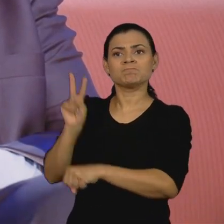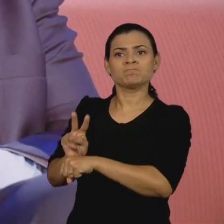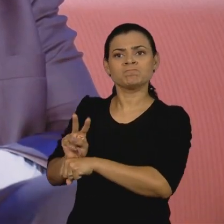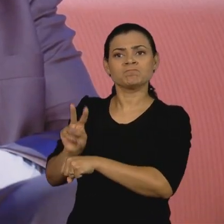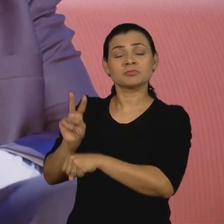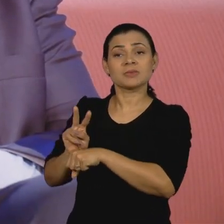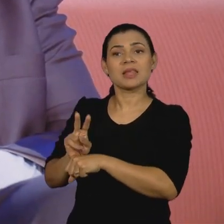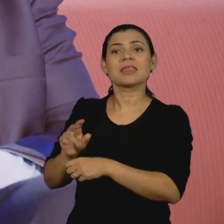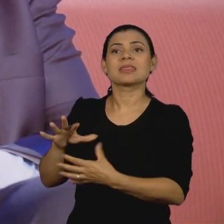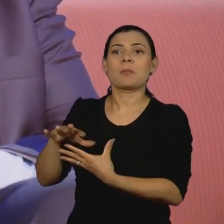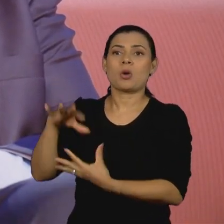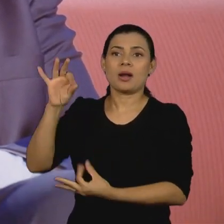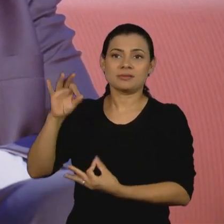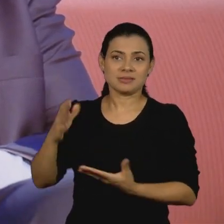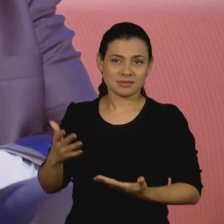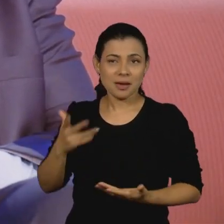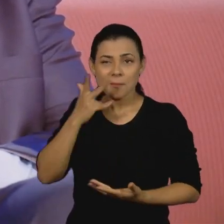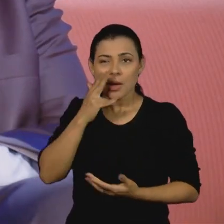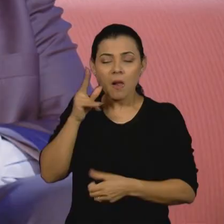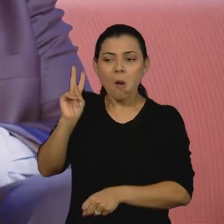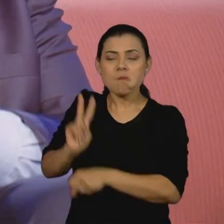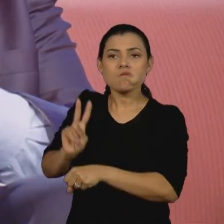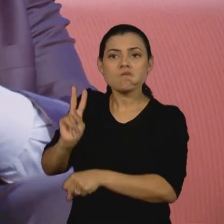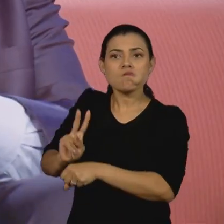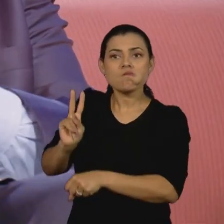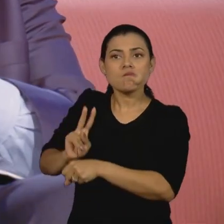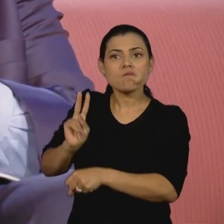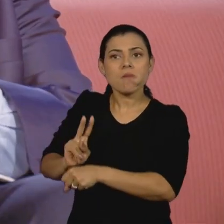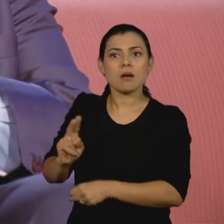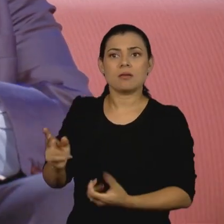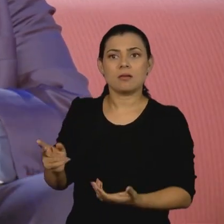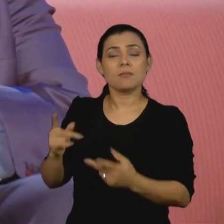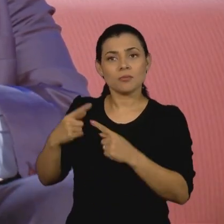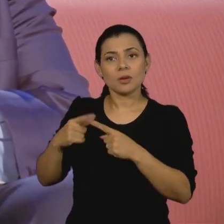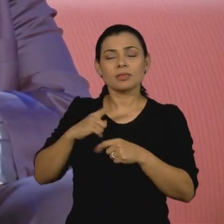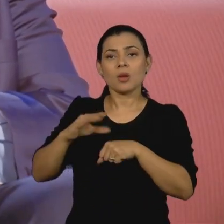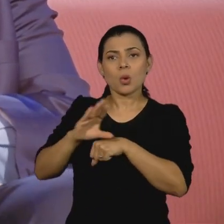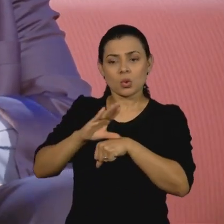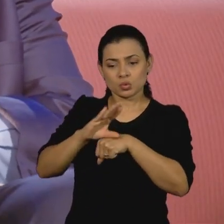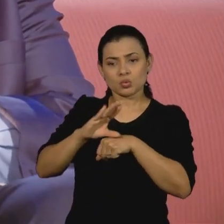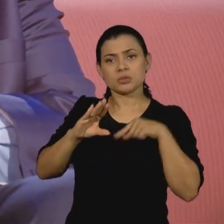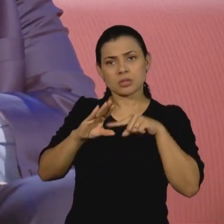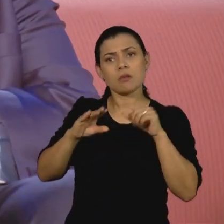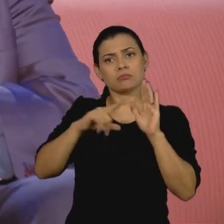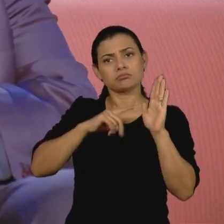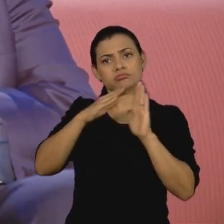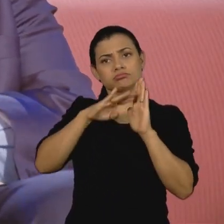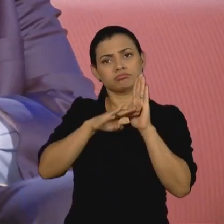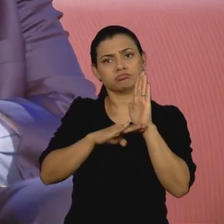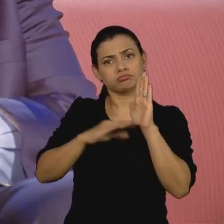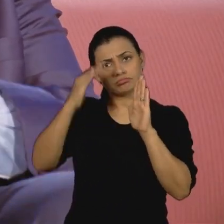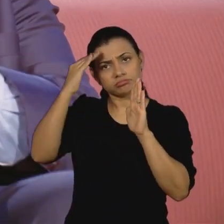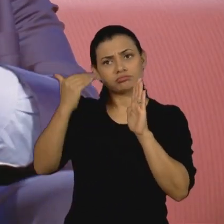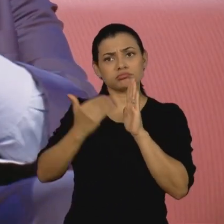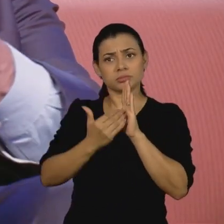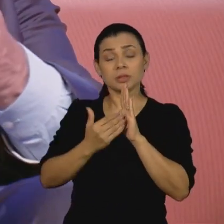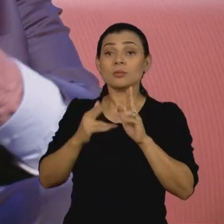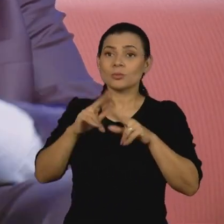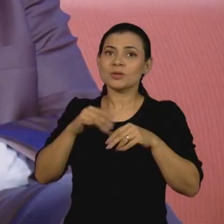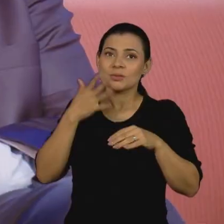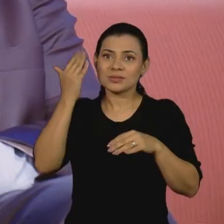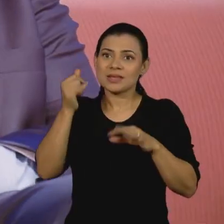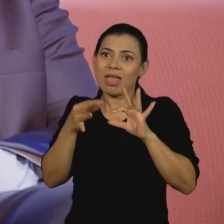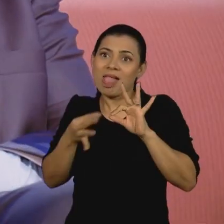da democracia, um guardião das promessas que as constituições fazem. E só para concluir, eu sei que eu estou